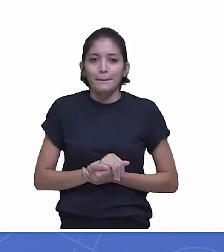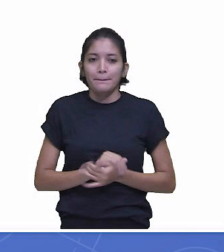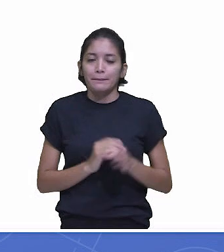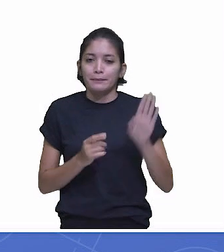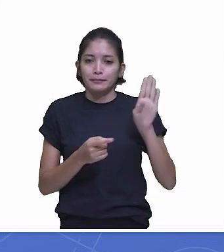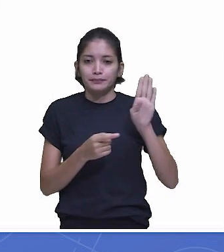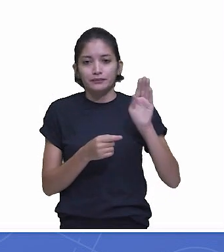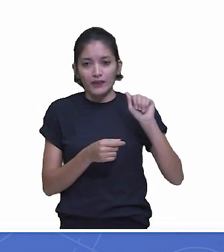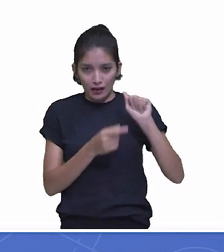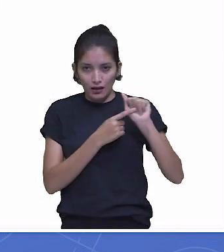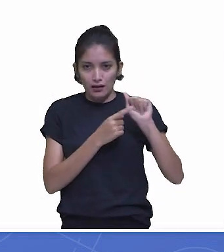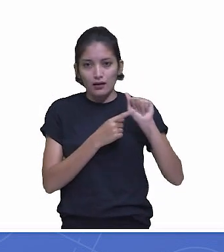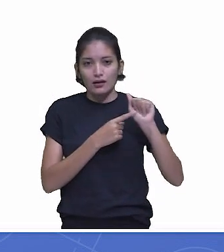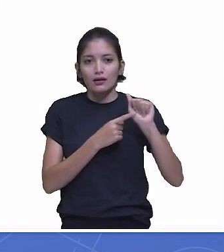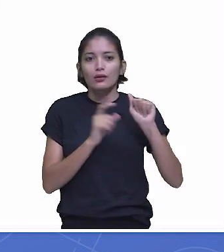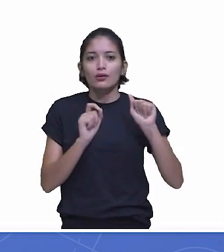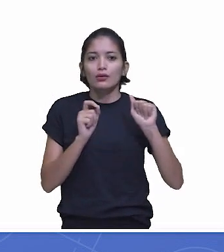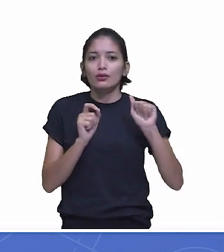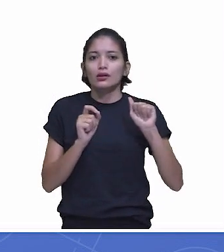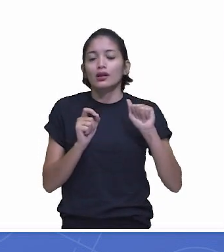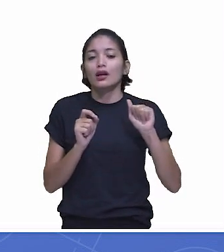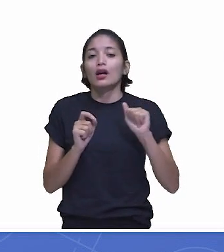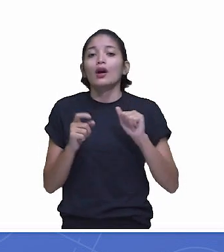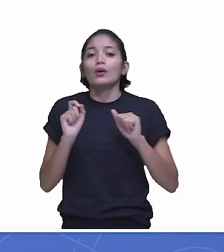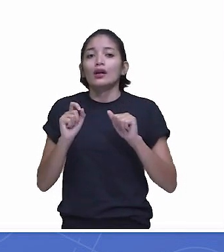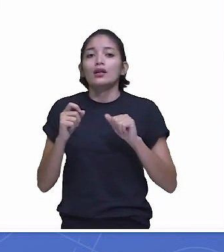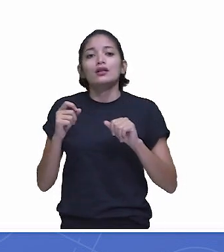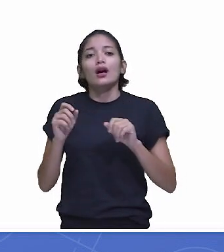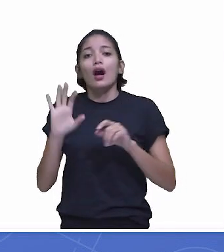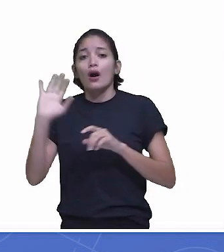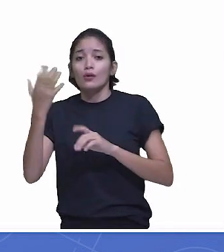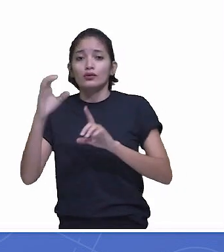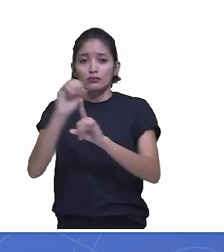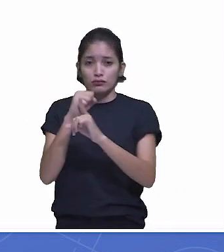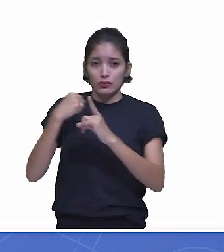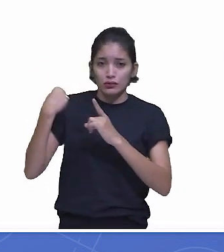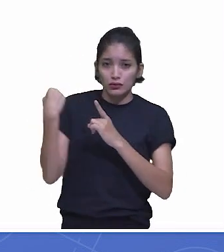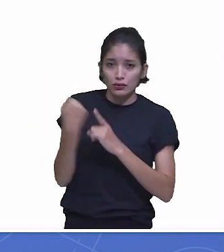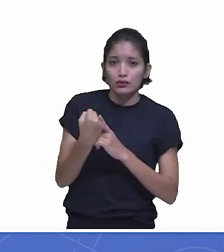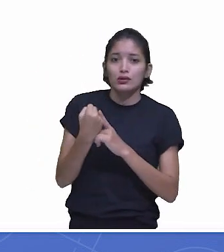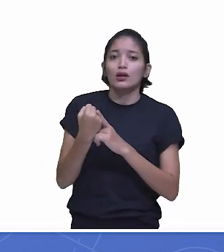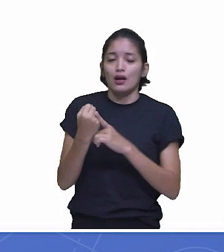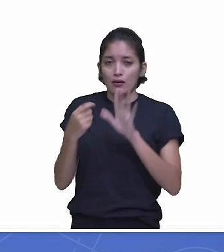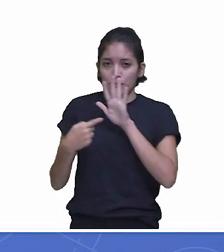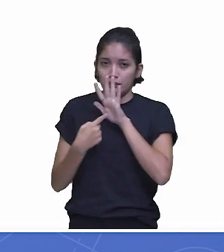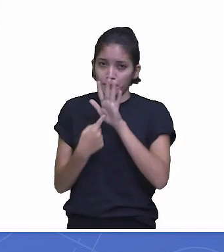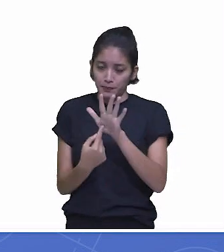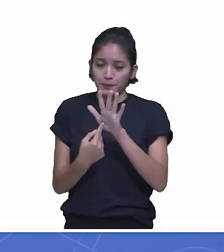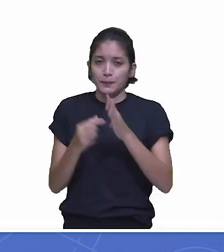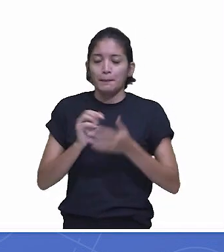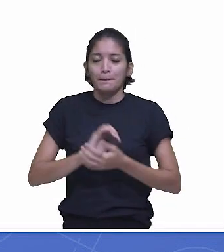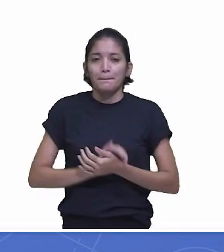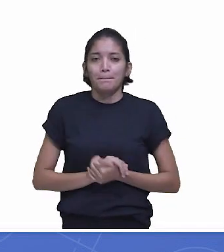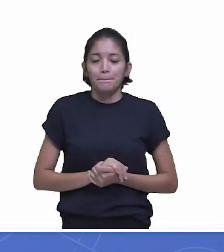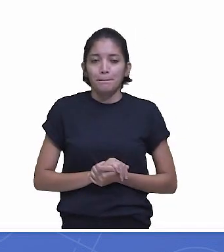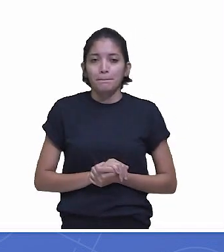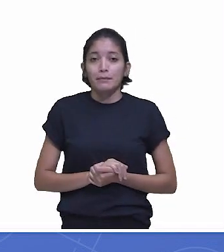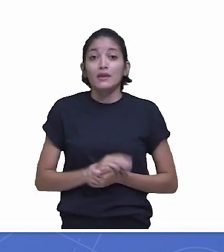A, situação social de enunciação representada. Lembrem que o nosso texto aí